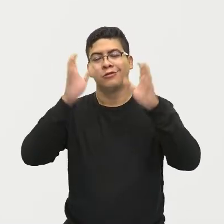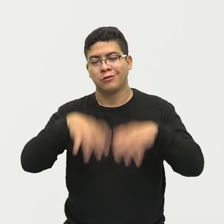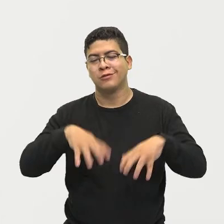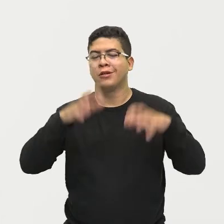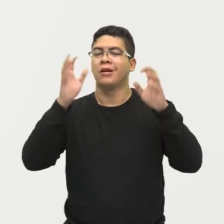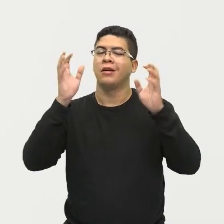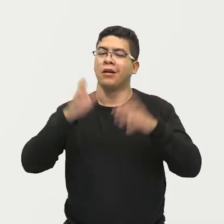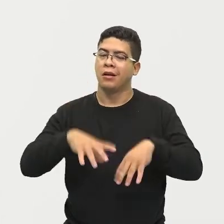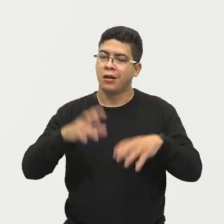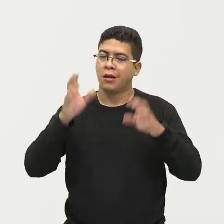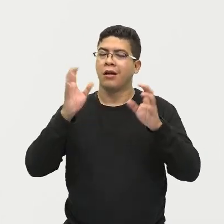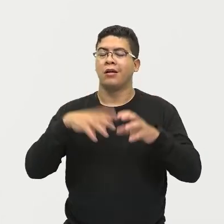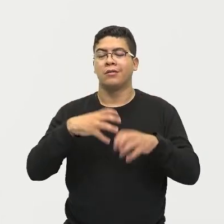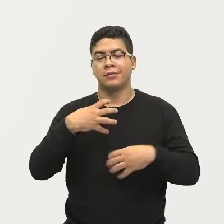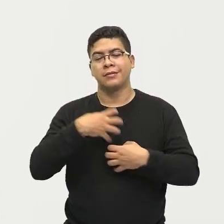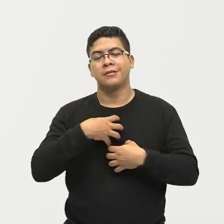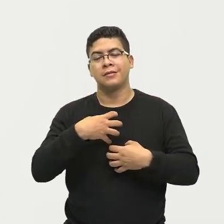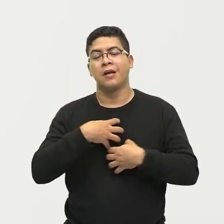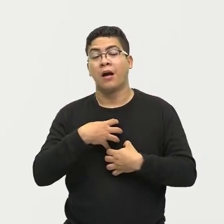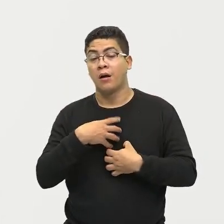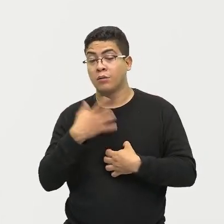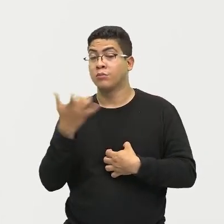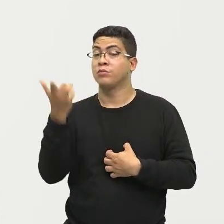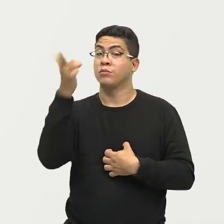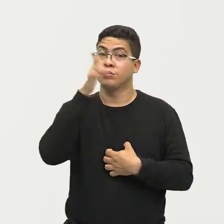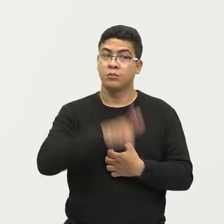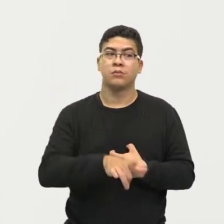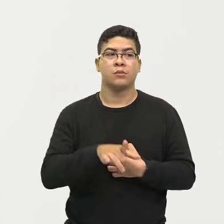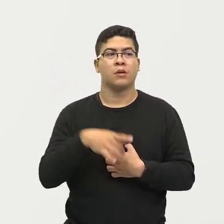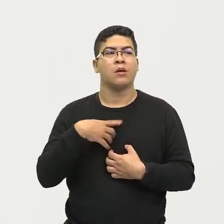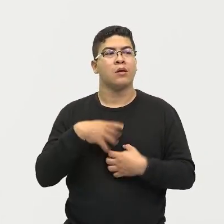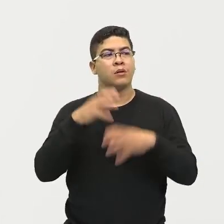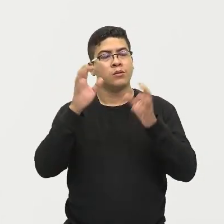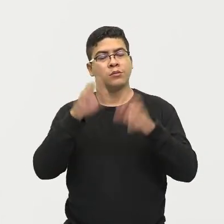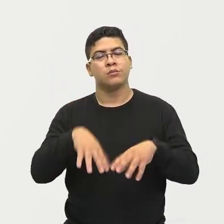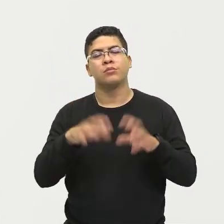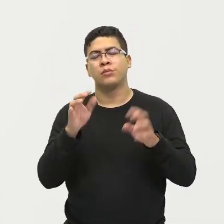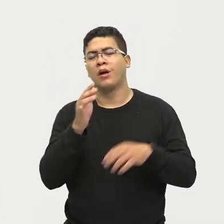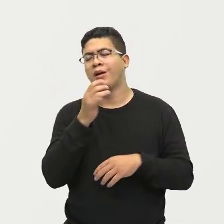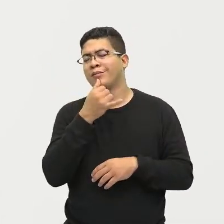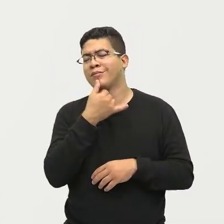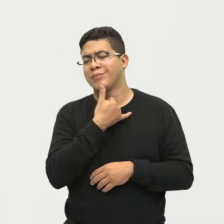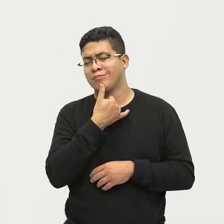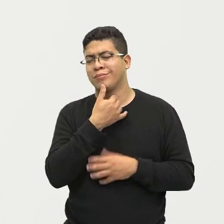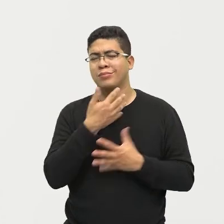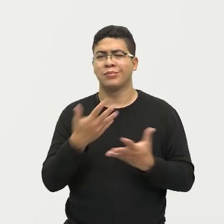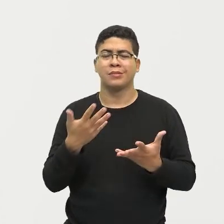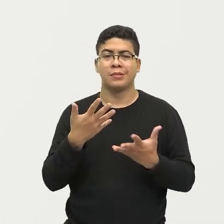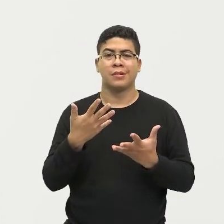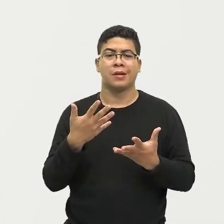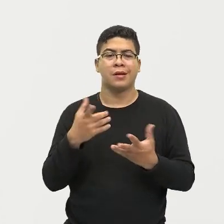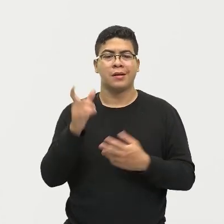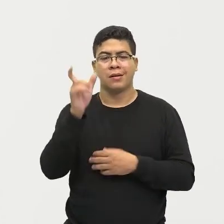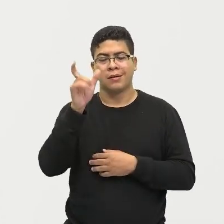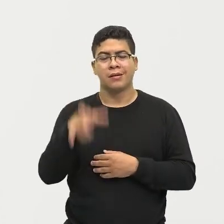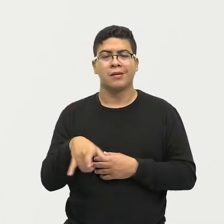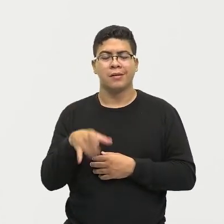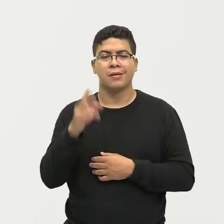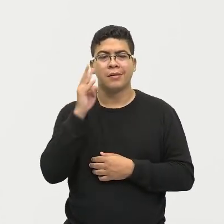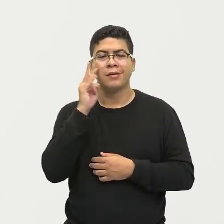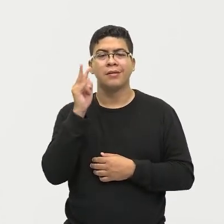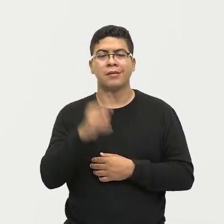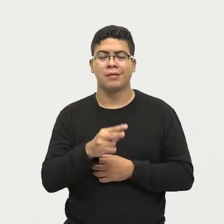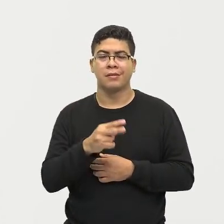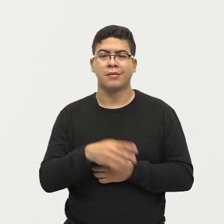de resignação. Chovia uma triste chuva, né, para ele. Você vê aí